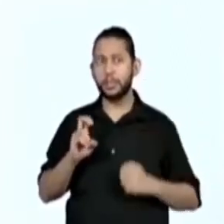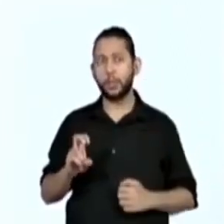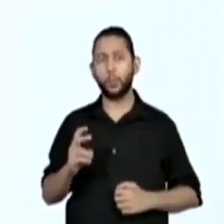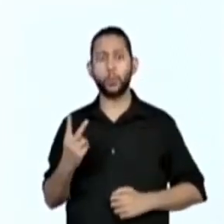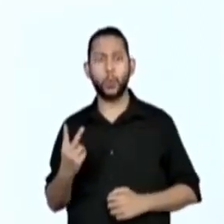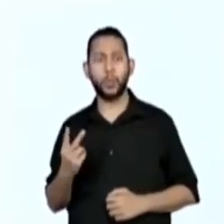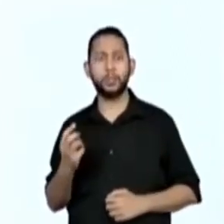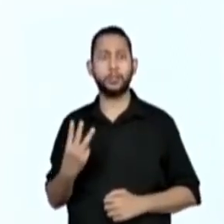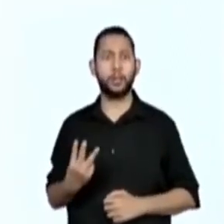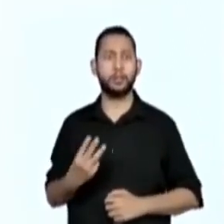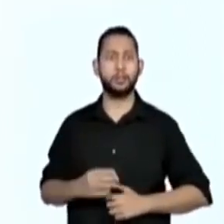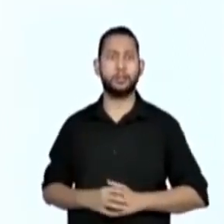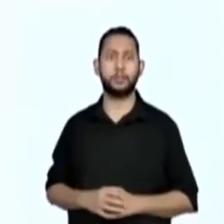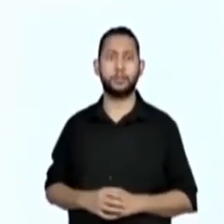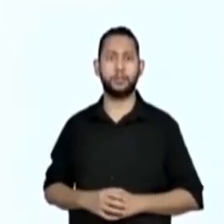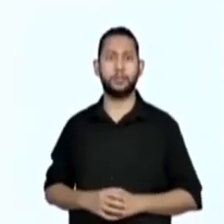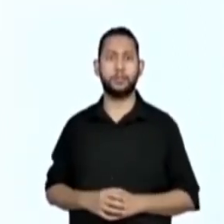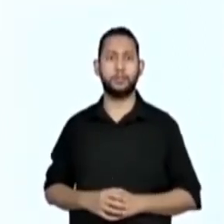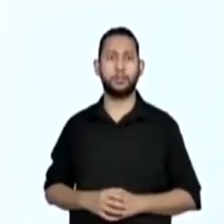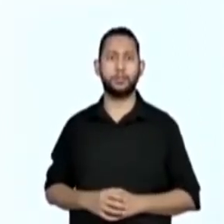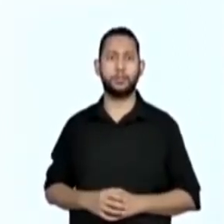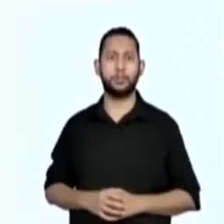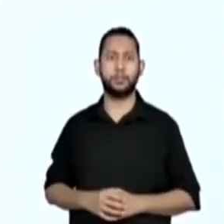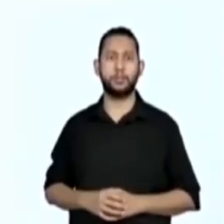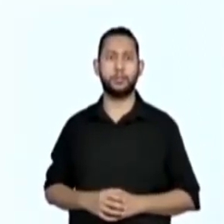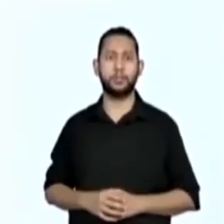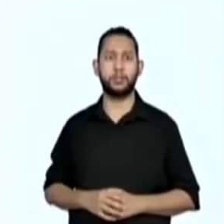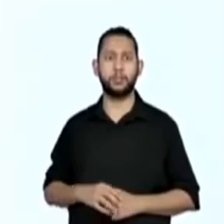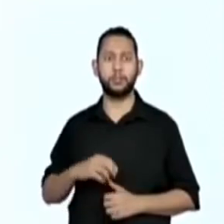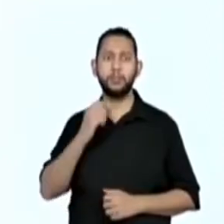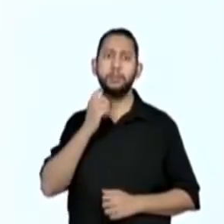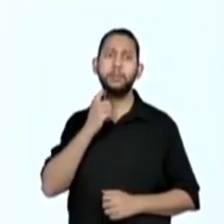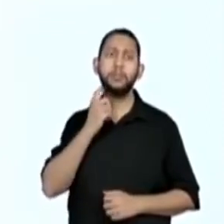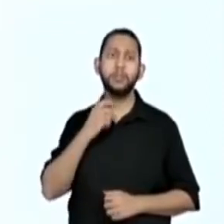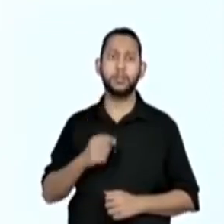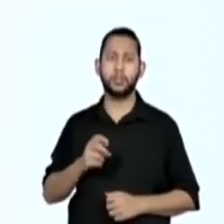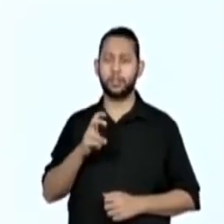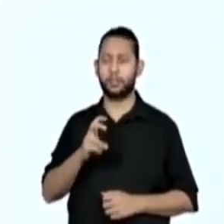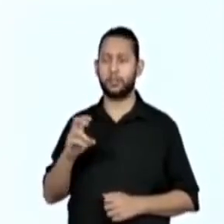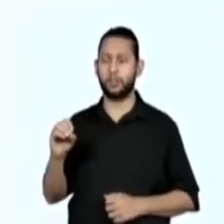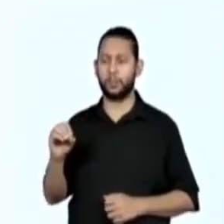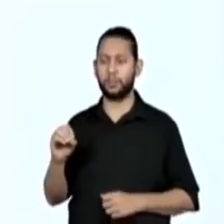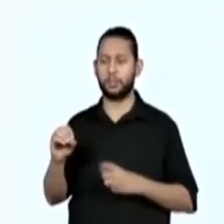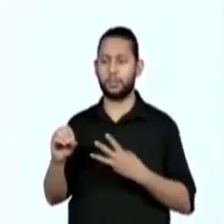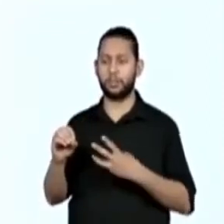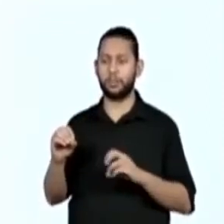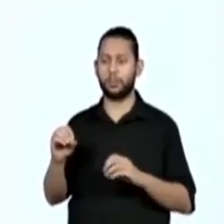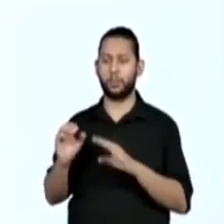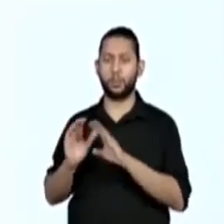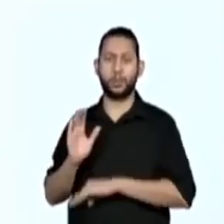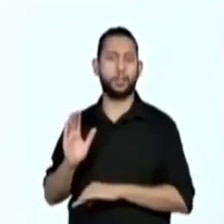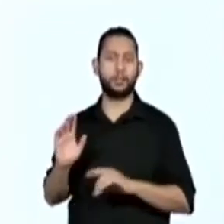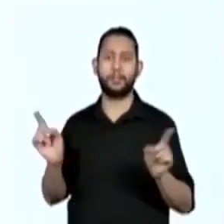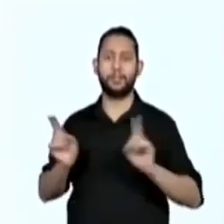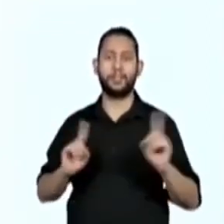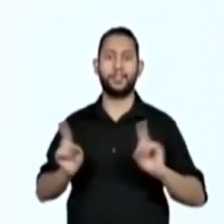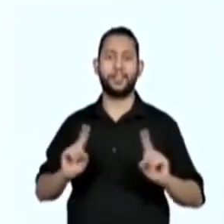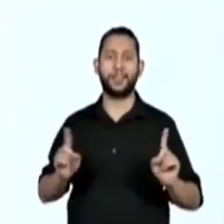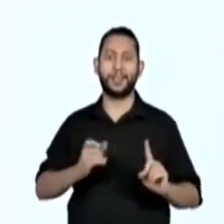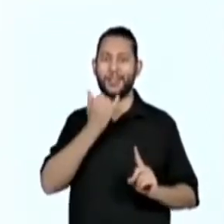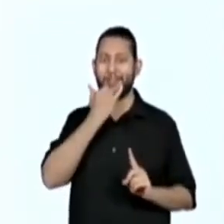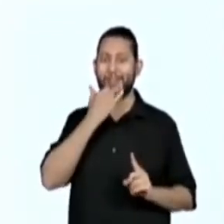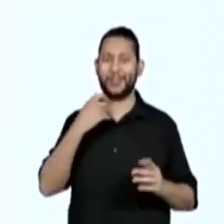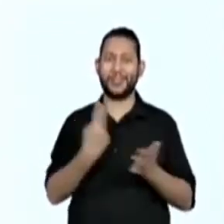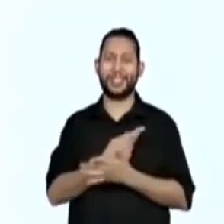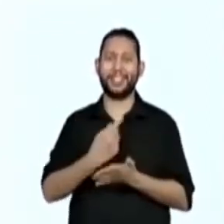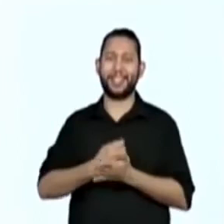2 é 3 então tem 550 subtrai 350 opa não para o erro